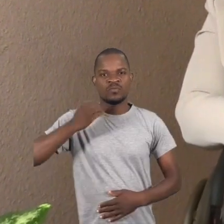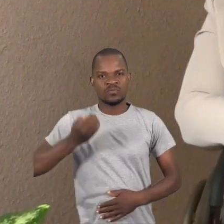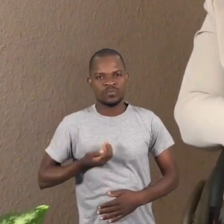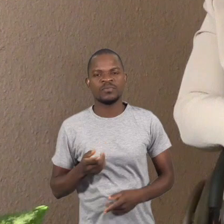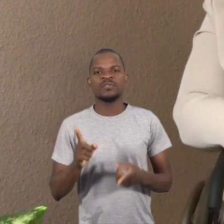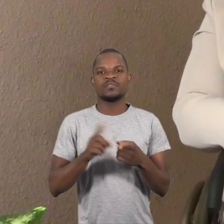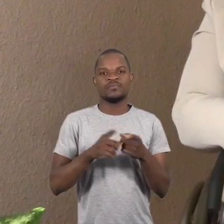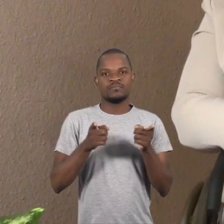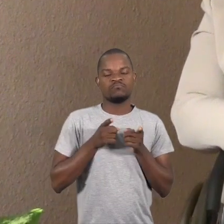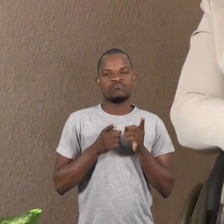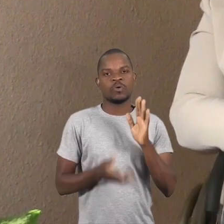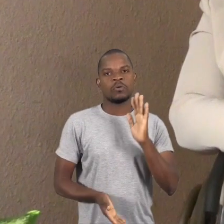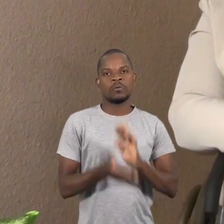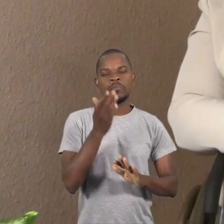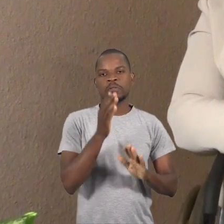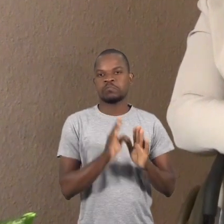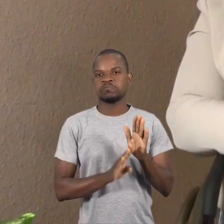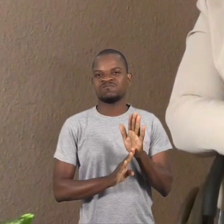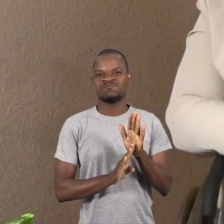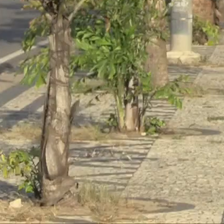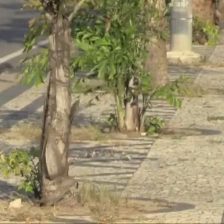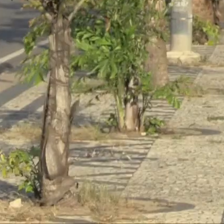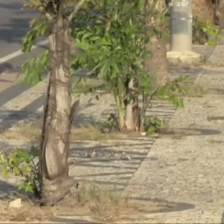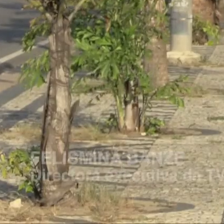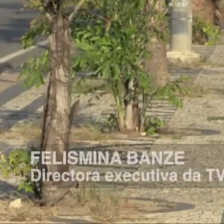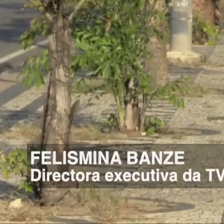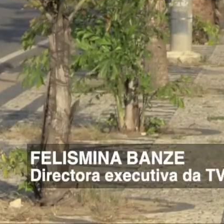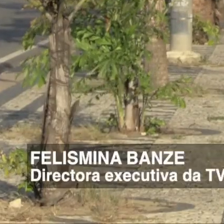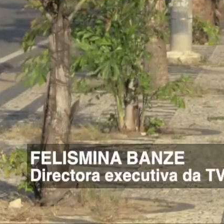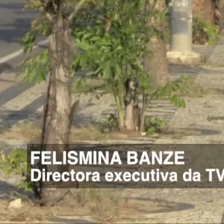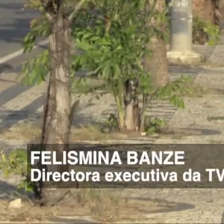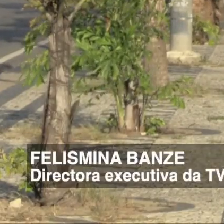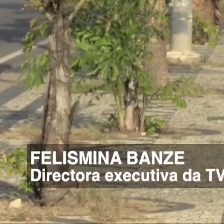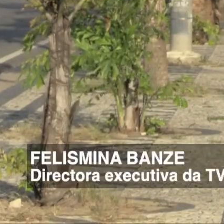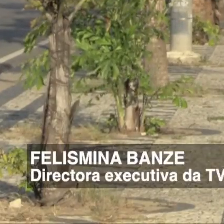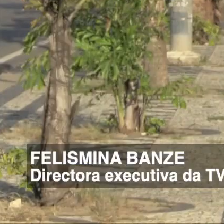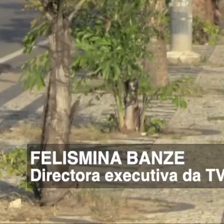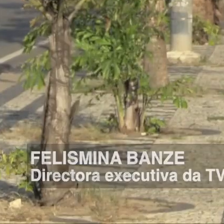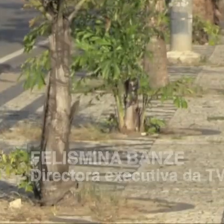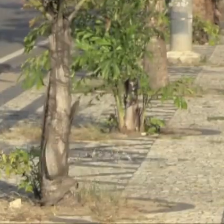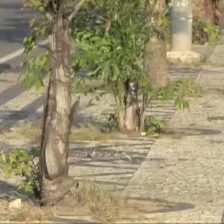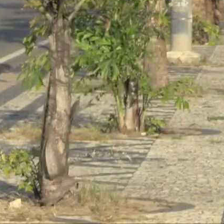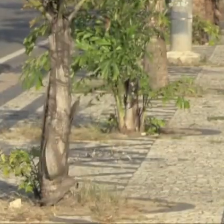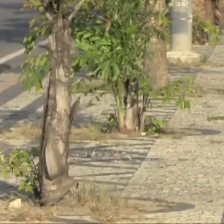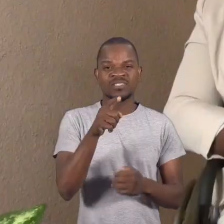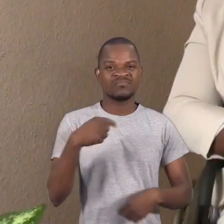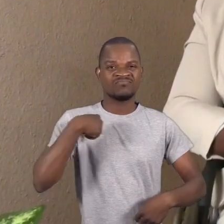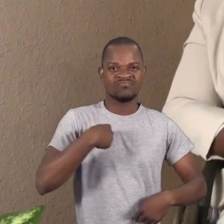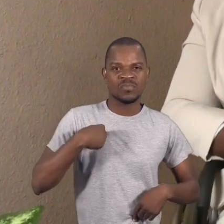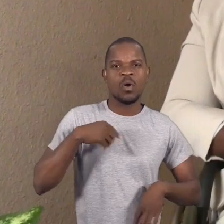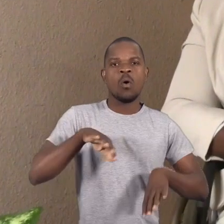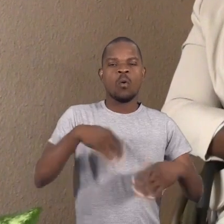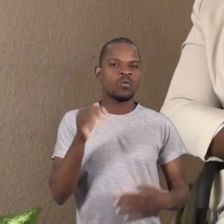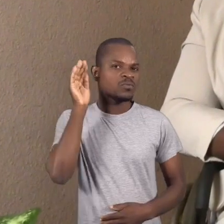violência contra as mulheres e raparigas tendem a aumentar as mulheres com deficiência são ainda mais afetadas se